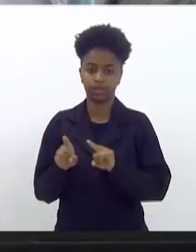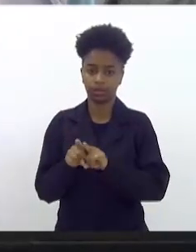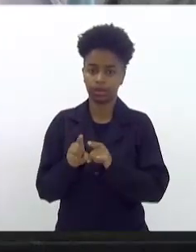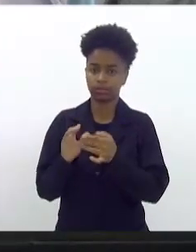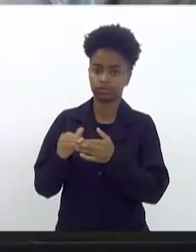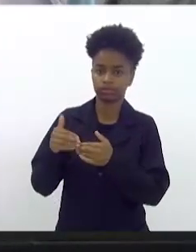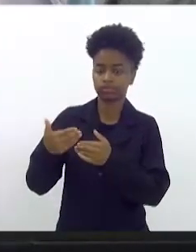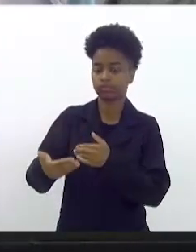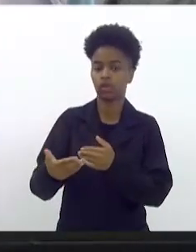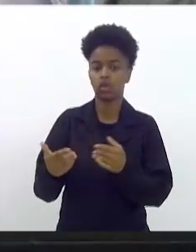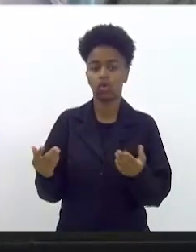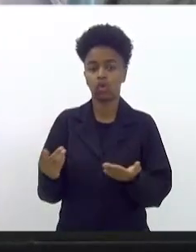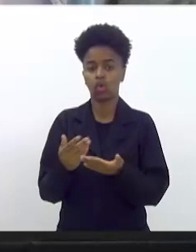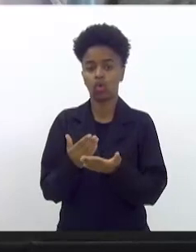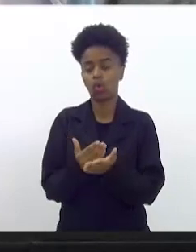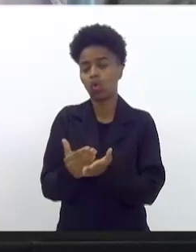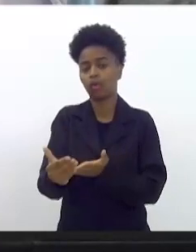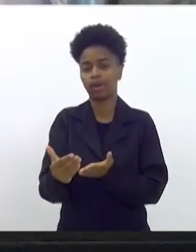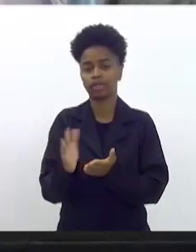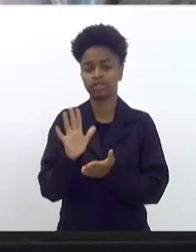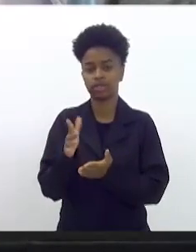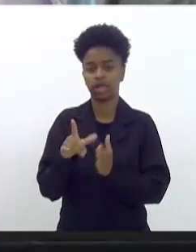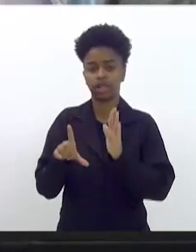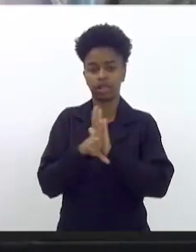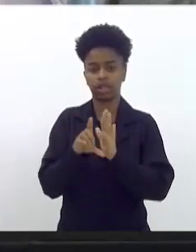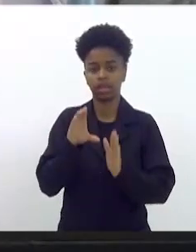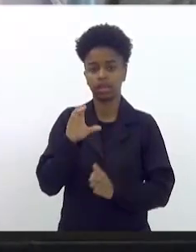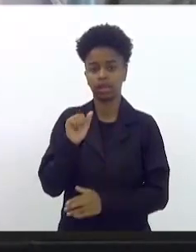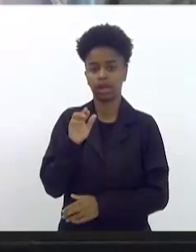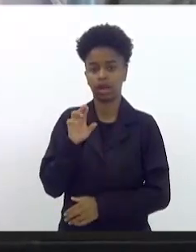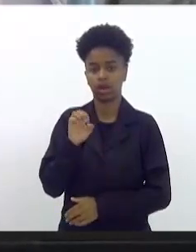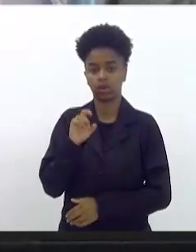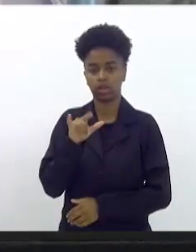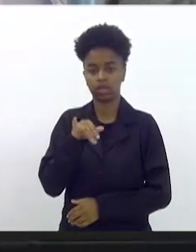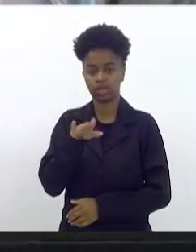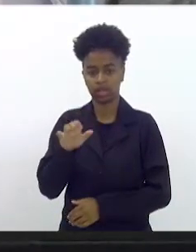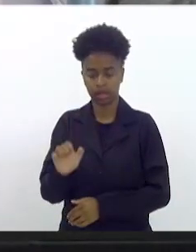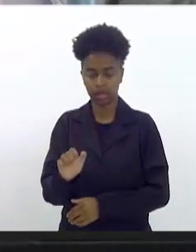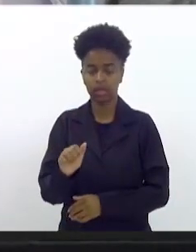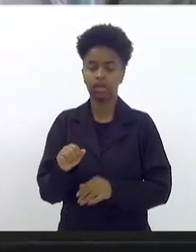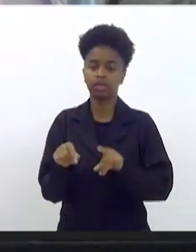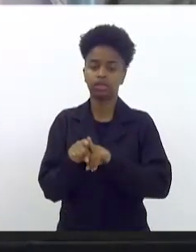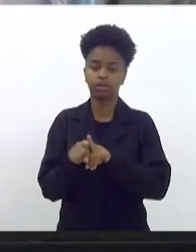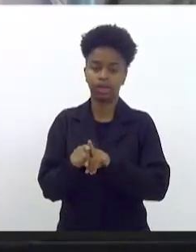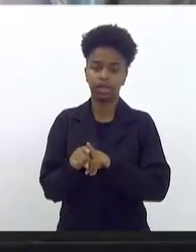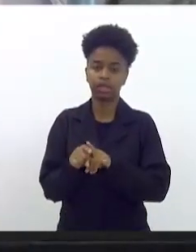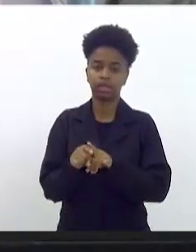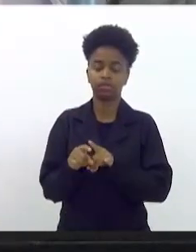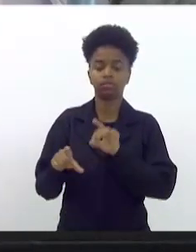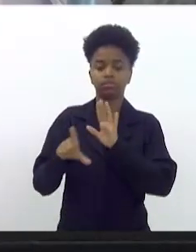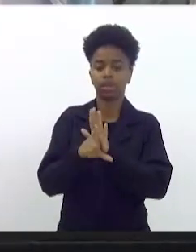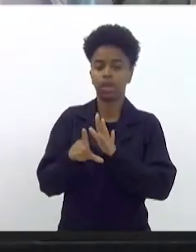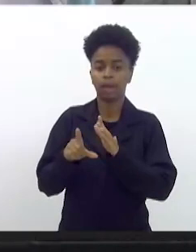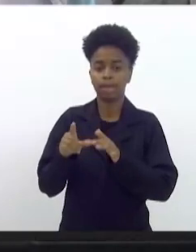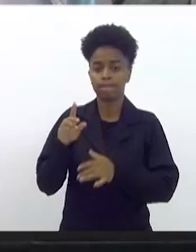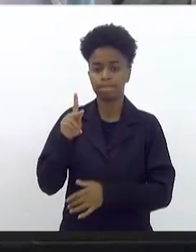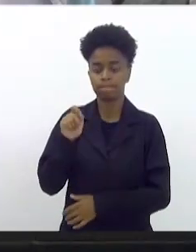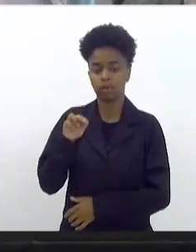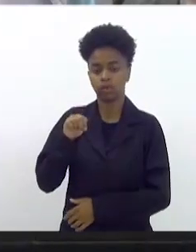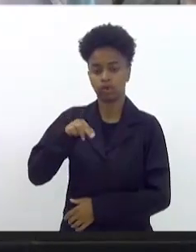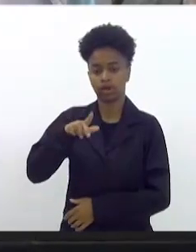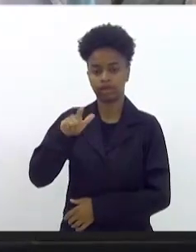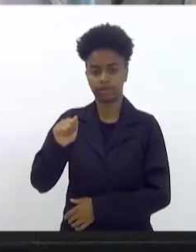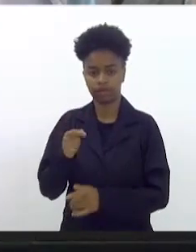como também já falamos ali, da Lei Carolina Dickmann e também da pornografia de vingança. Então,